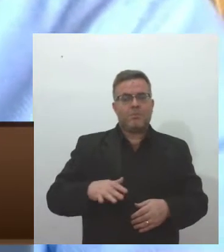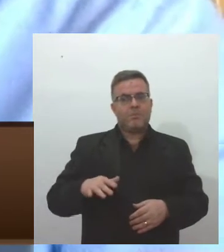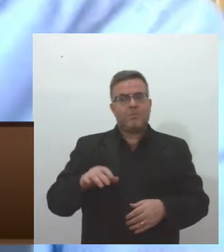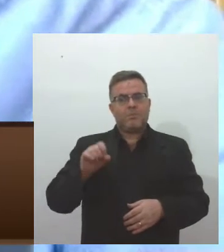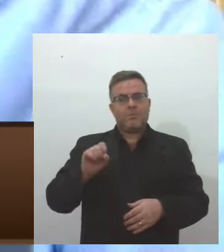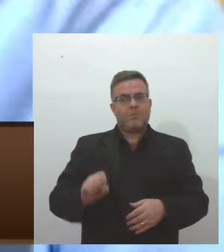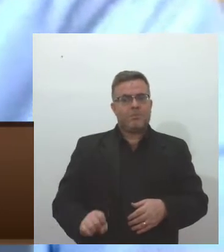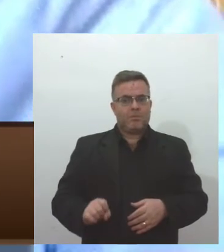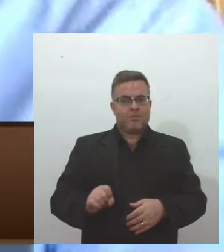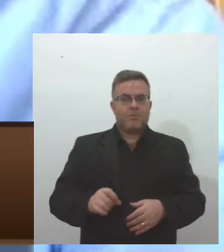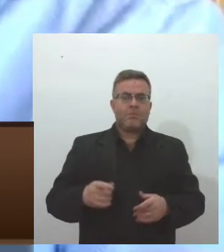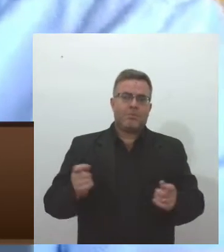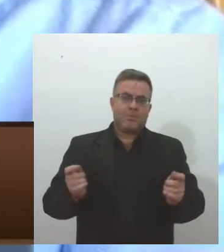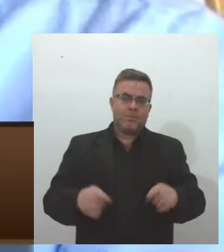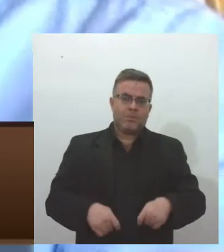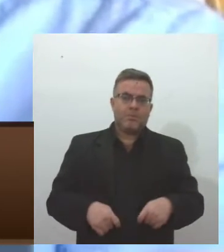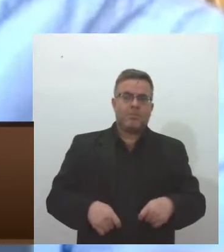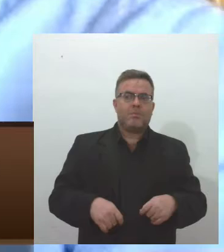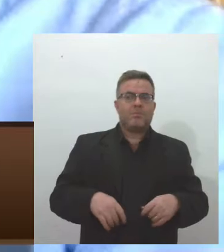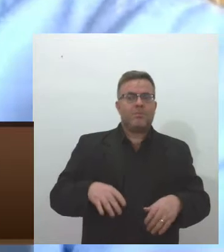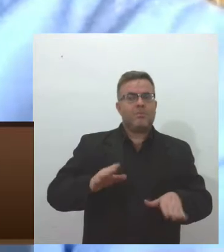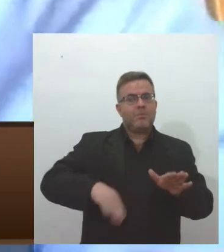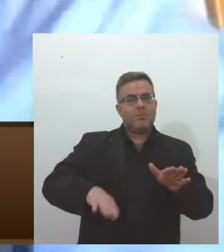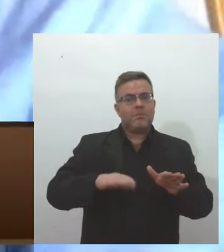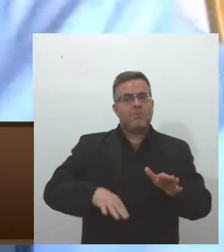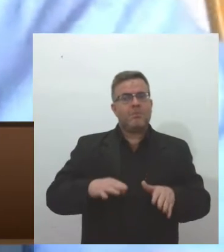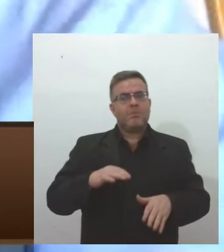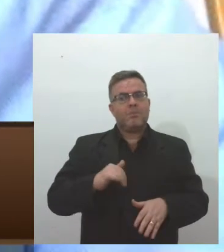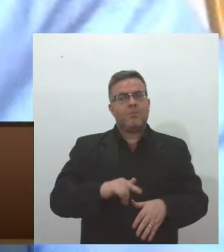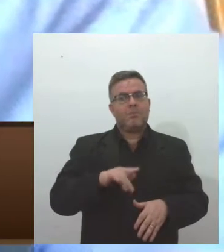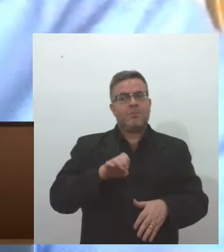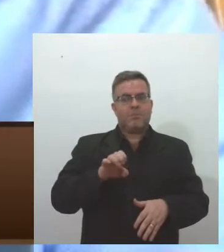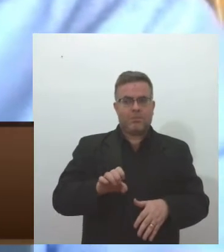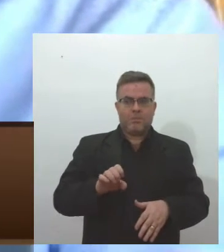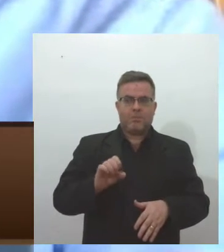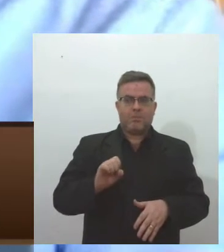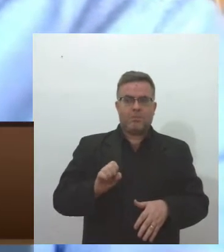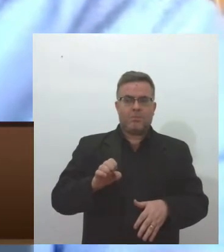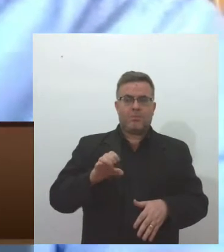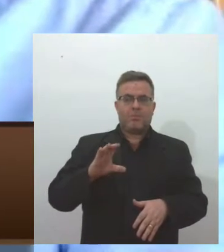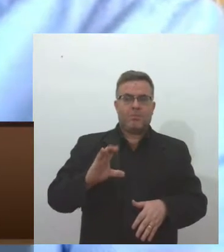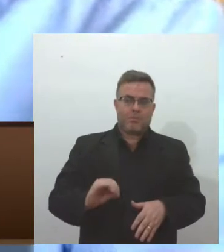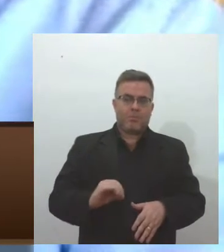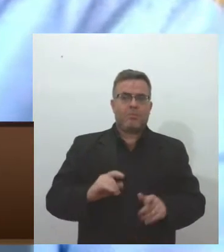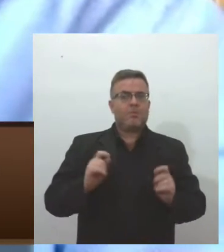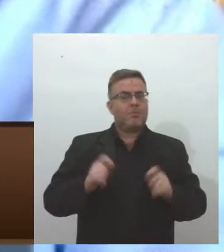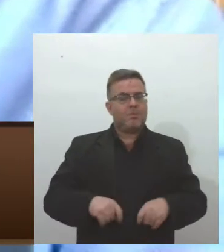envolvendo Terra Caída, Praia do Saco, Mangue Seco, mas também vai apresentar aos turistas as